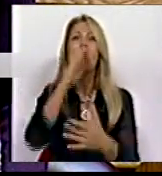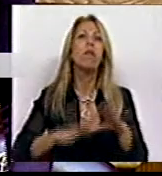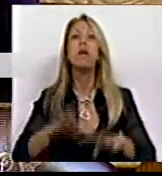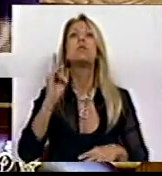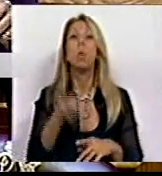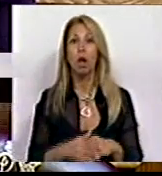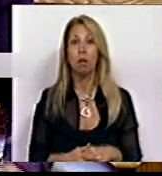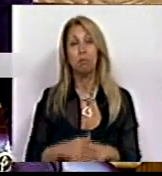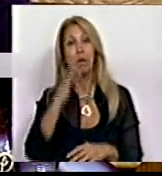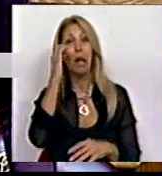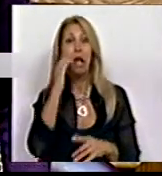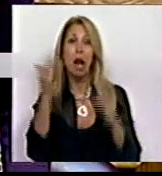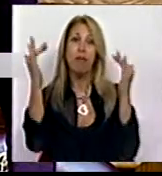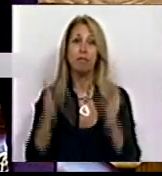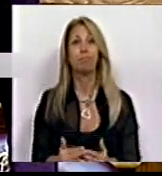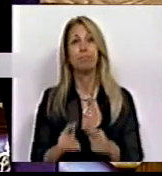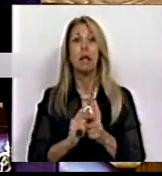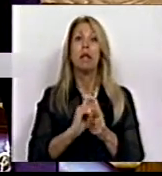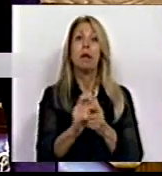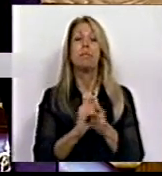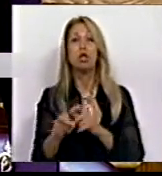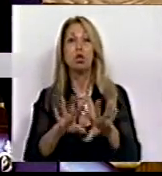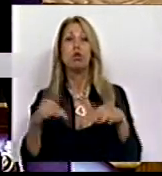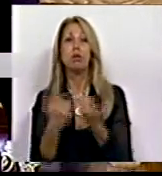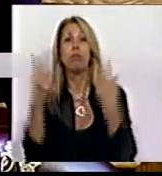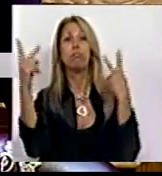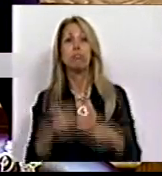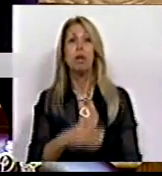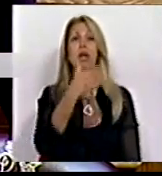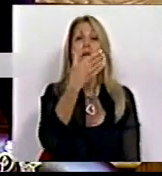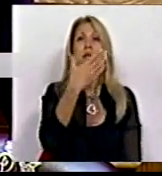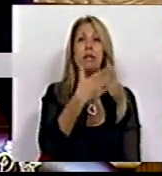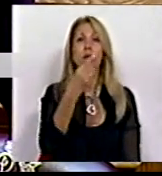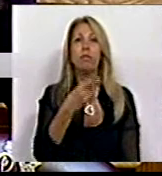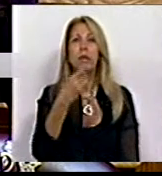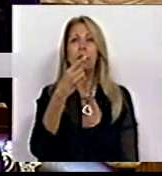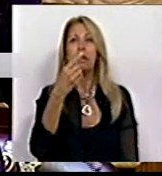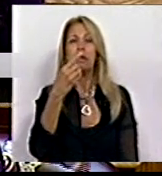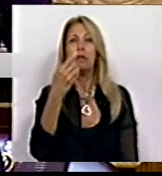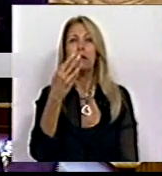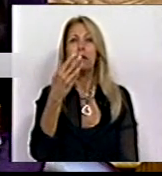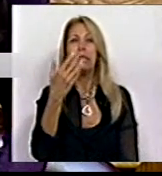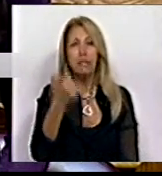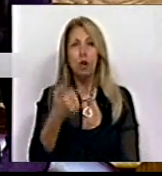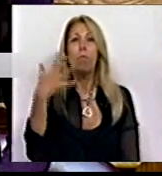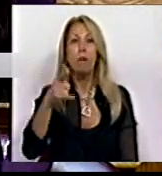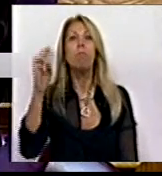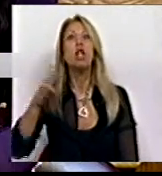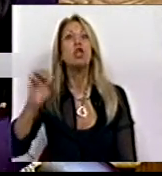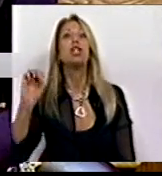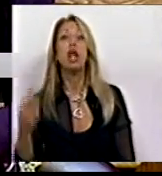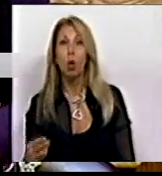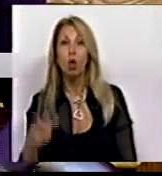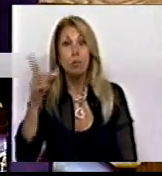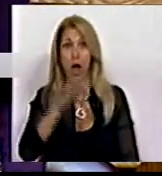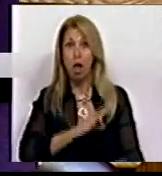prestações sociais com um novo corte de 375 milhões de euros. Mas sobre isto não ouvimos o Senhor Deputado falar. Como também este